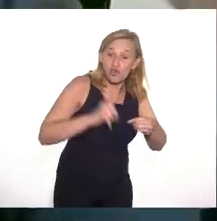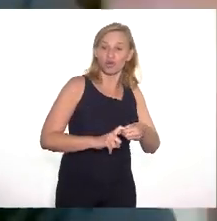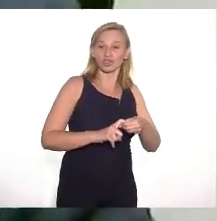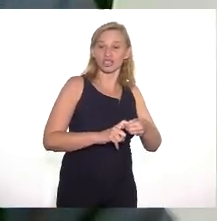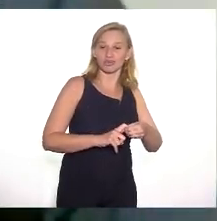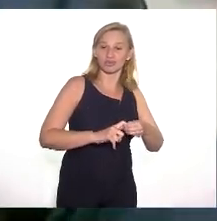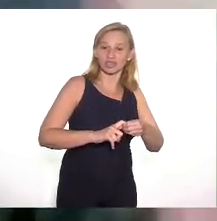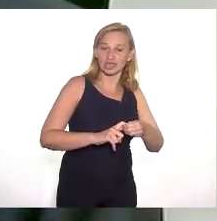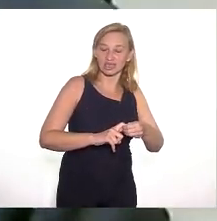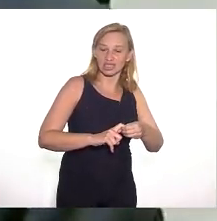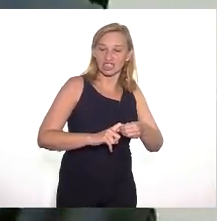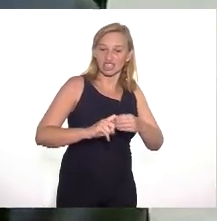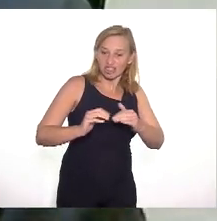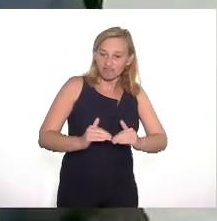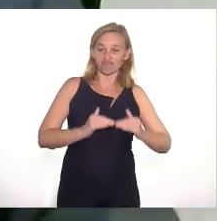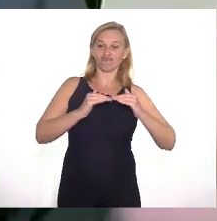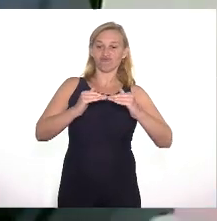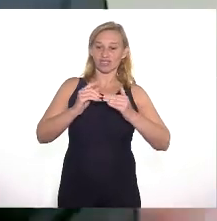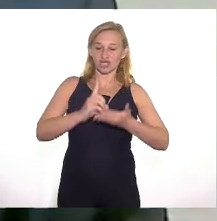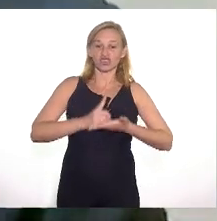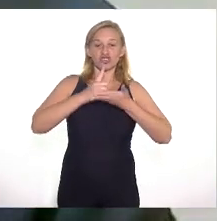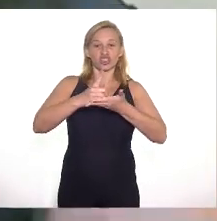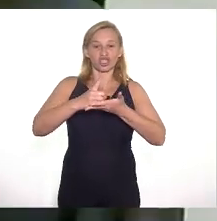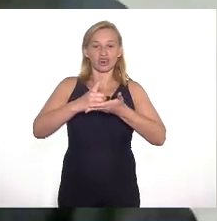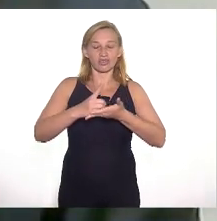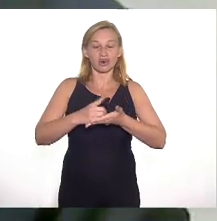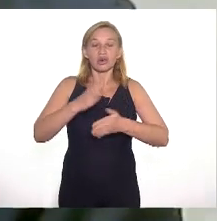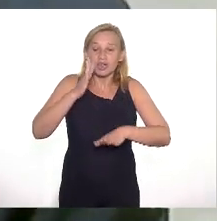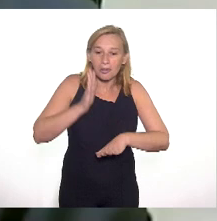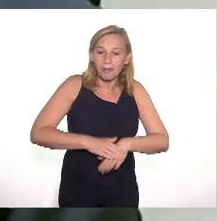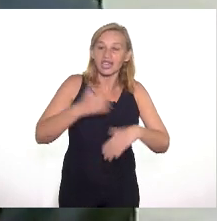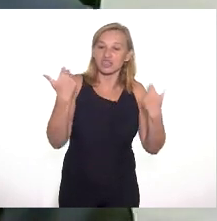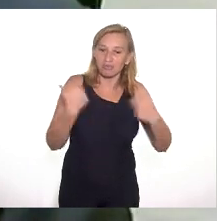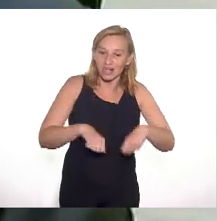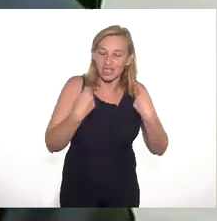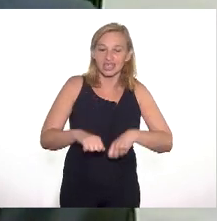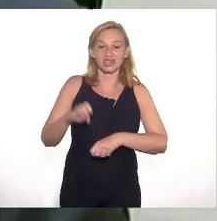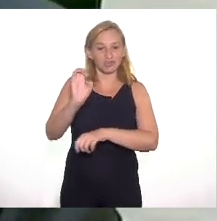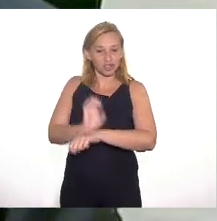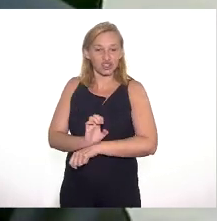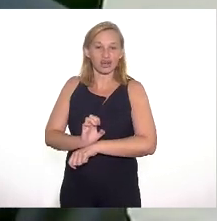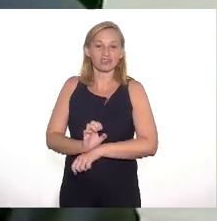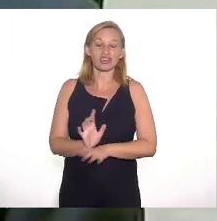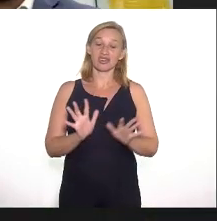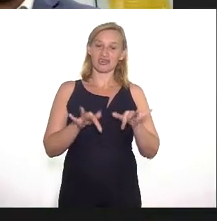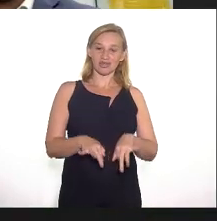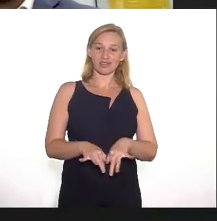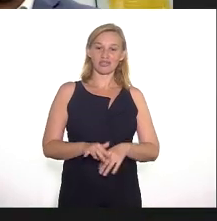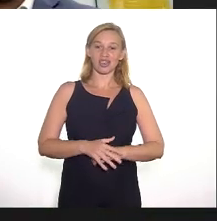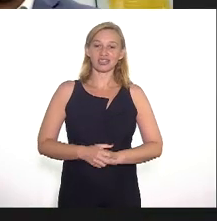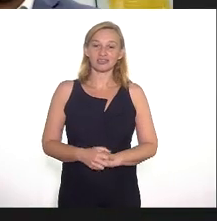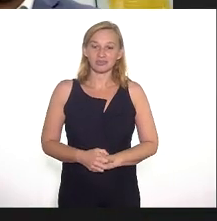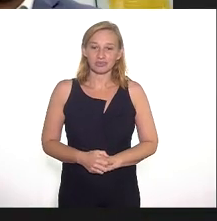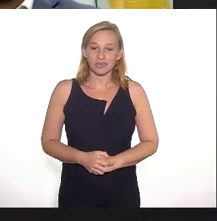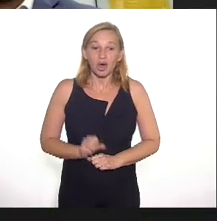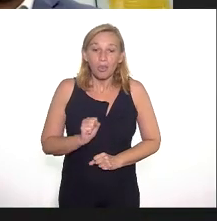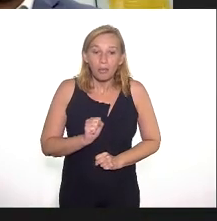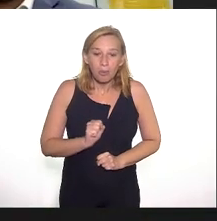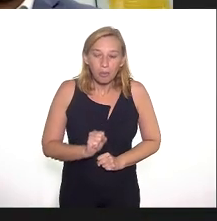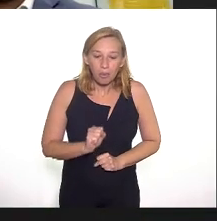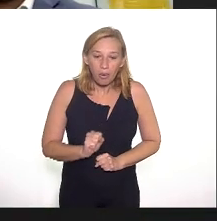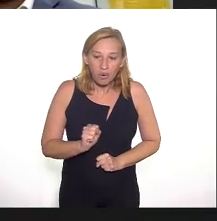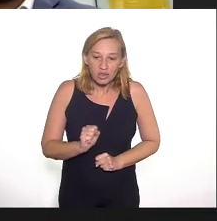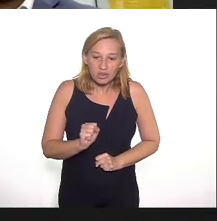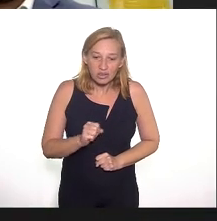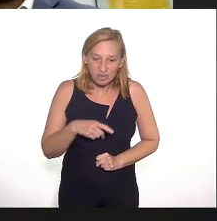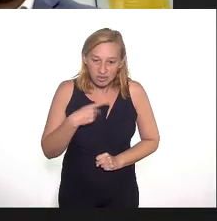e levaremos dignidade para os que mais estão precisando do nosso Estado. Então, fico aqui... Presidente, posso